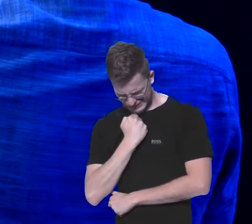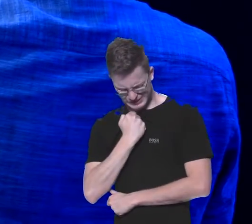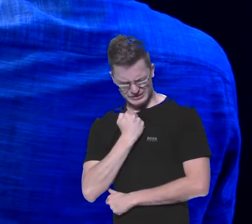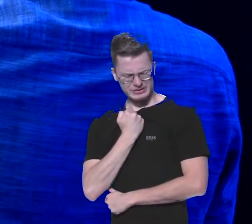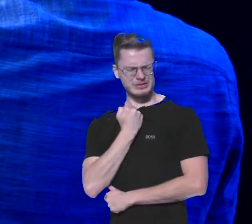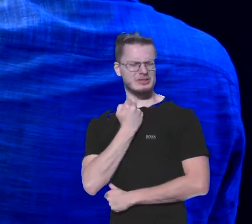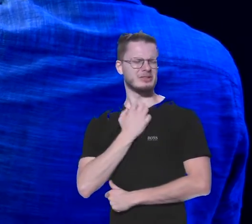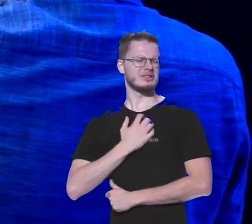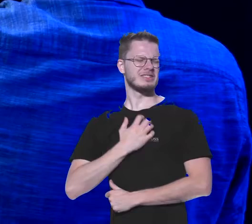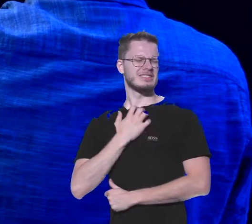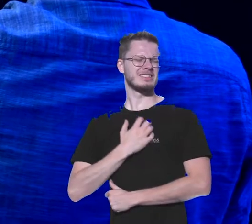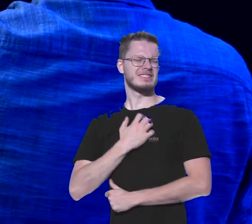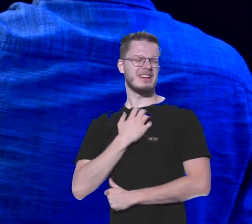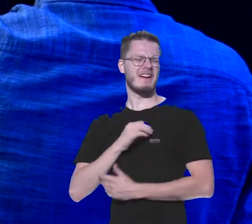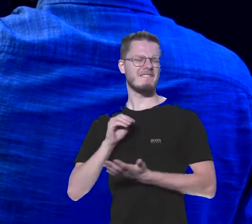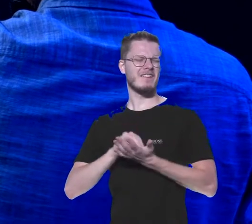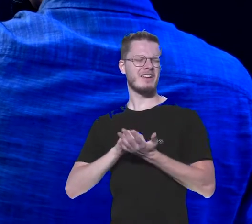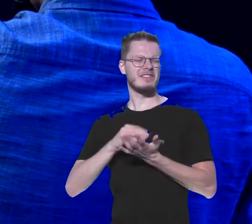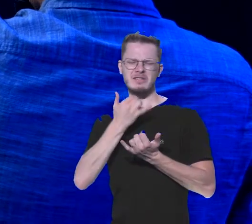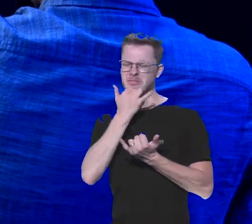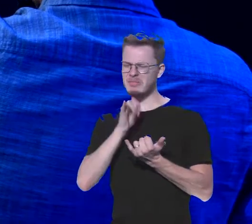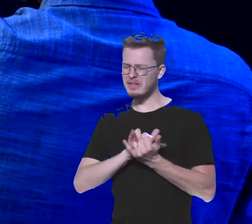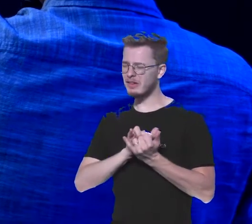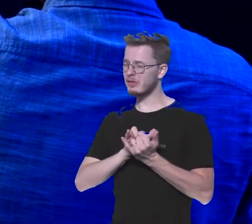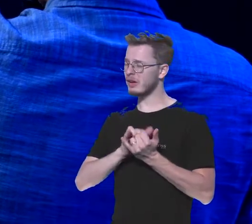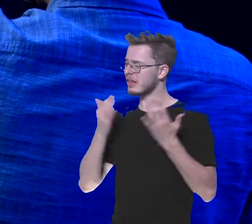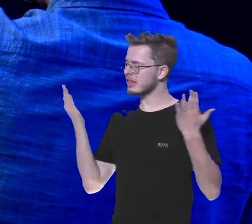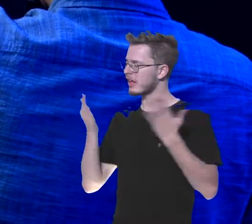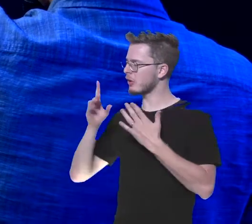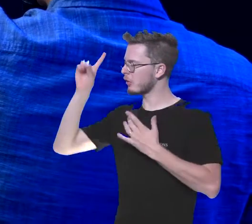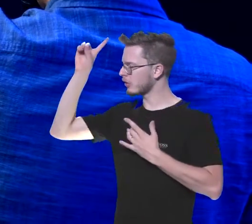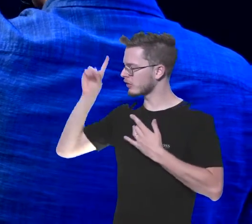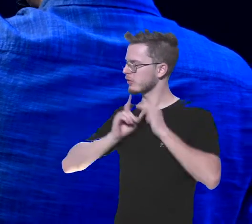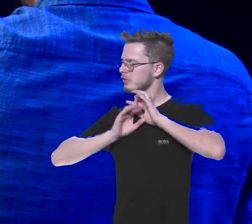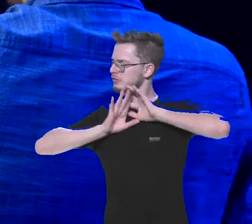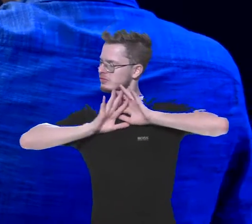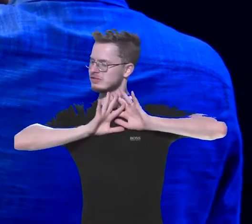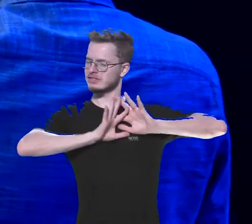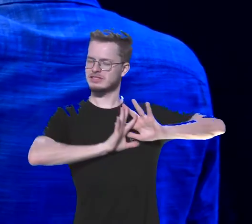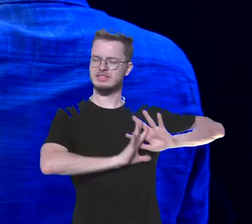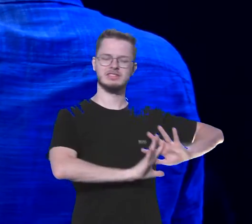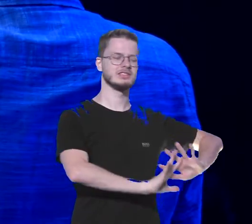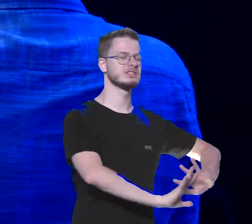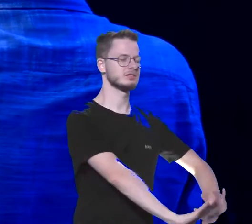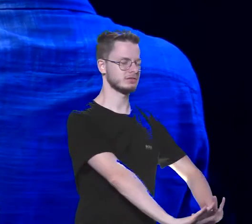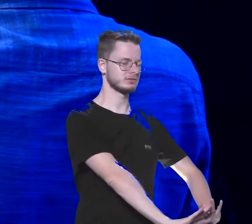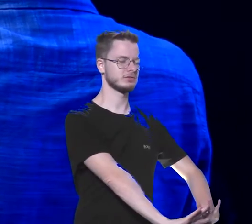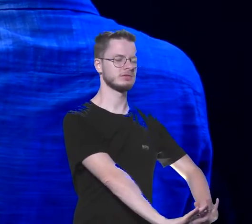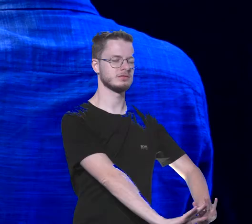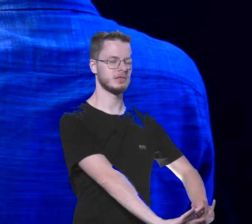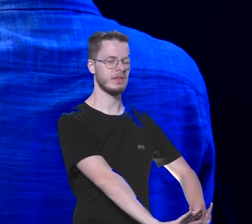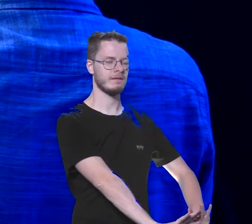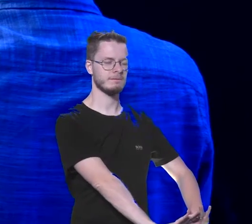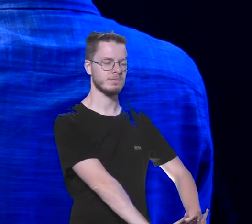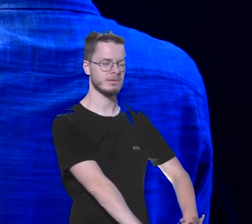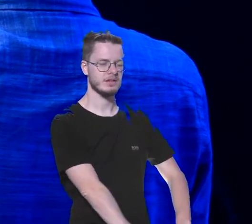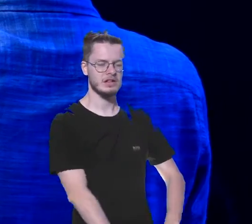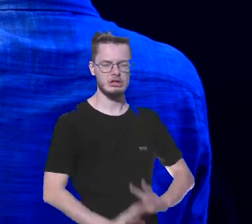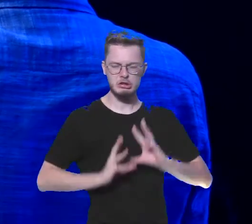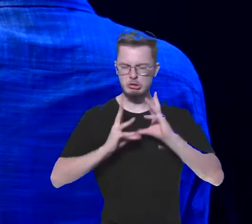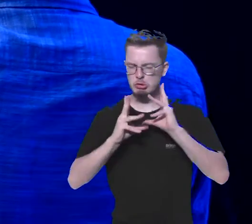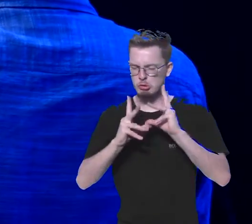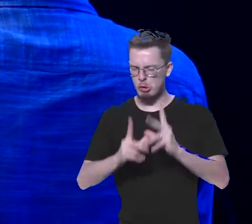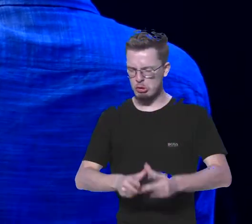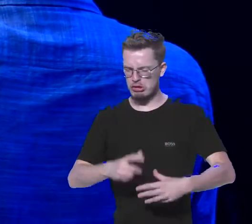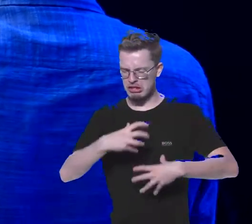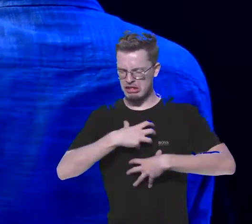seja removida pelo teu poder. Removida pelo teu poder. E Senhor, toda autorização que esses